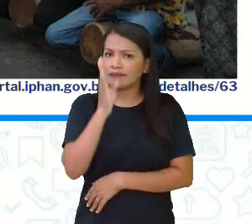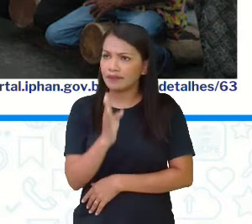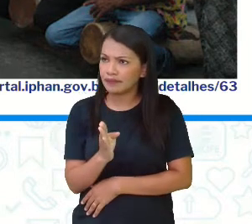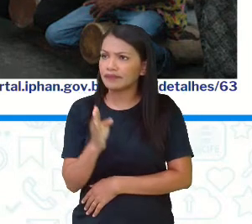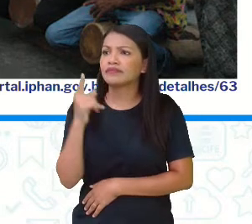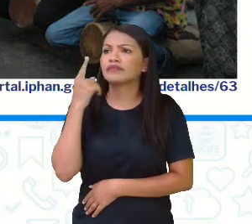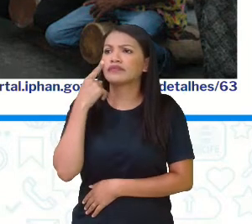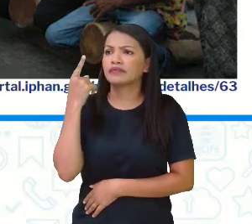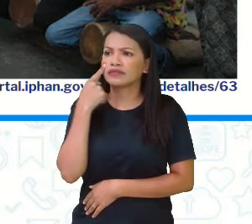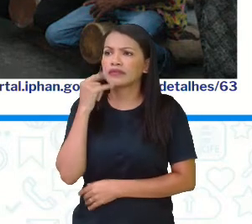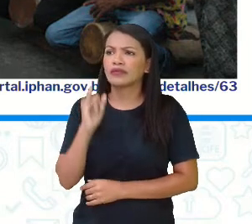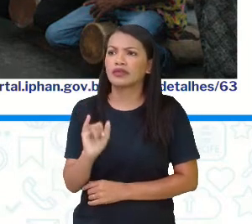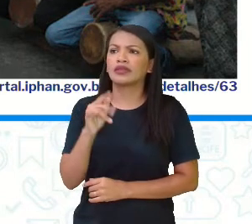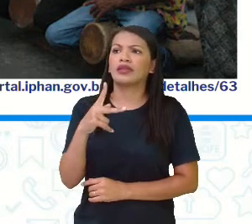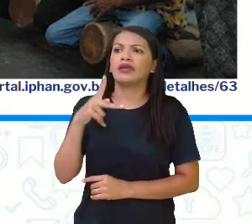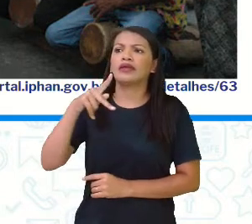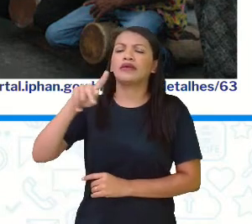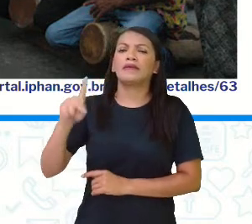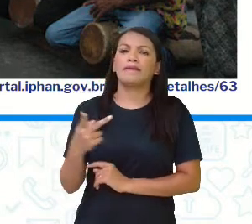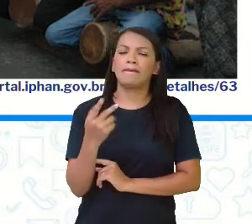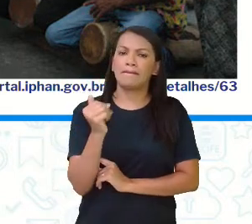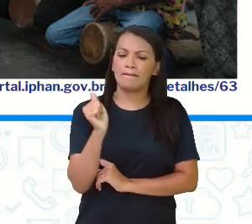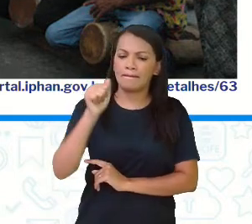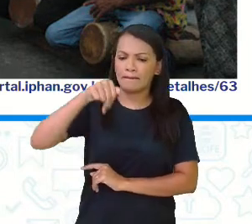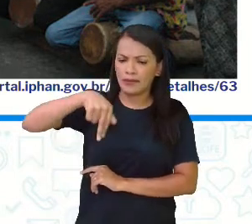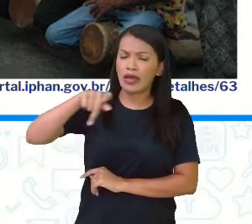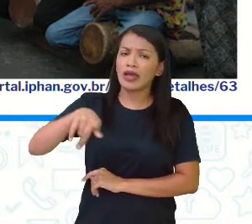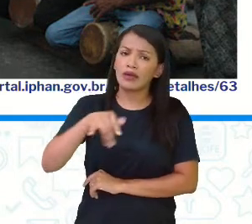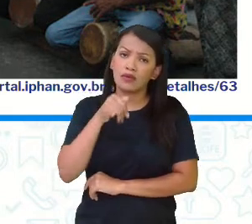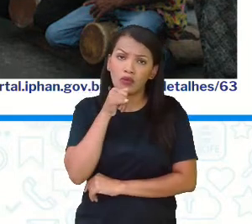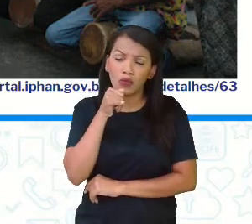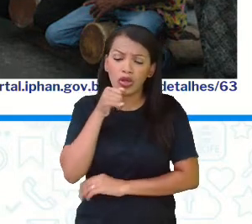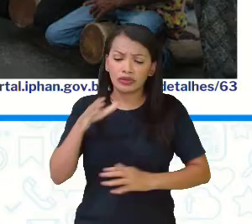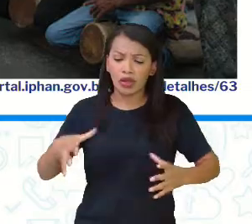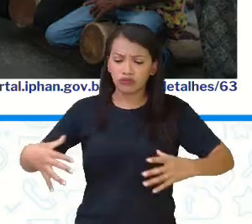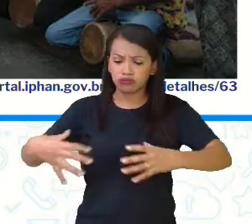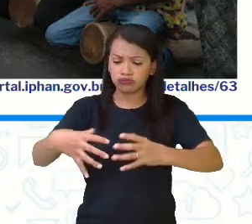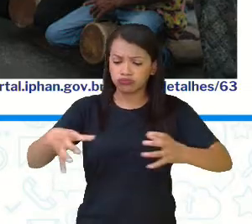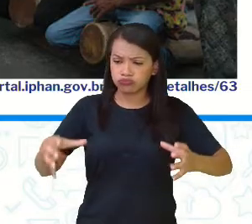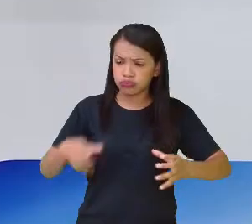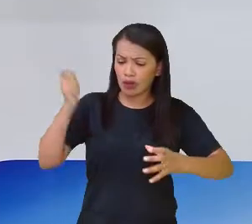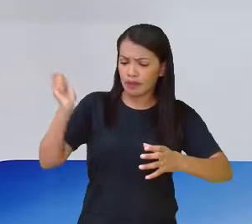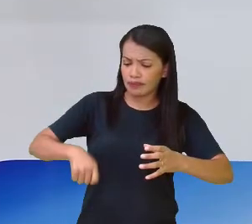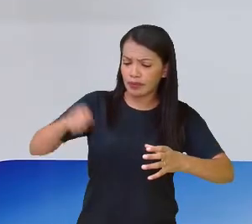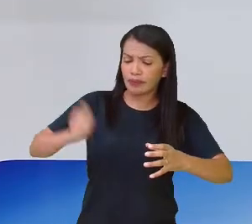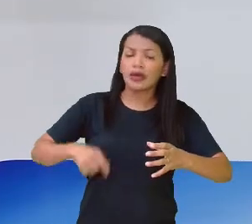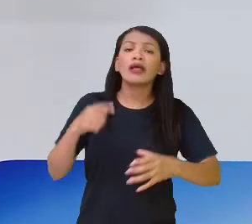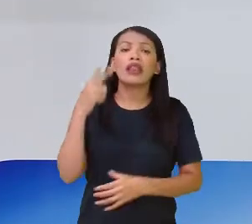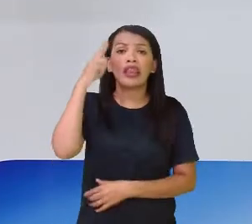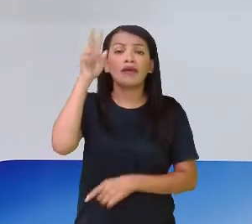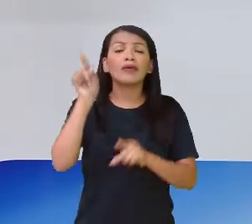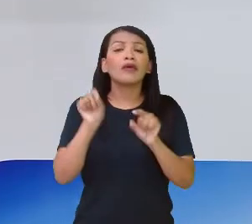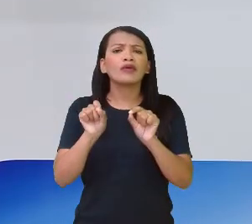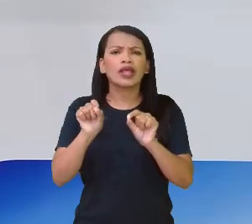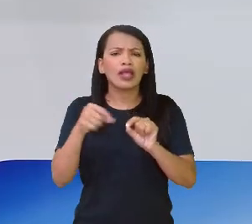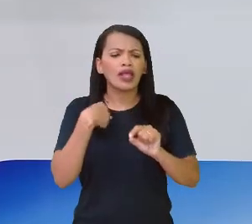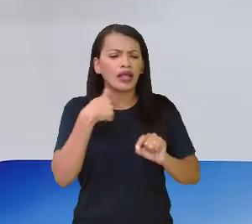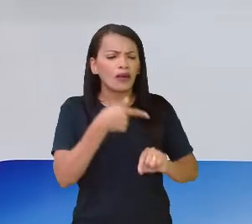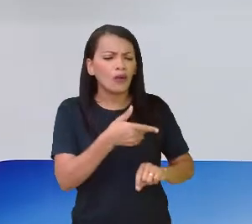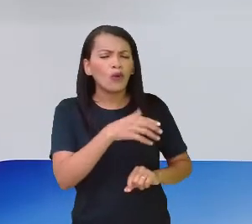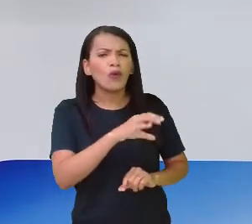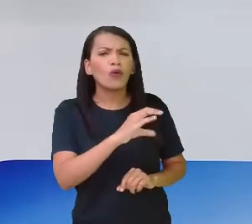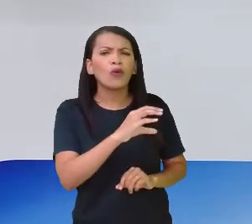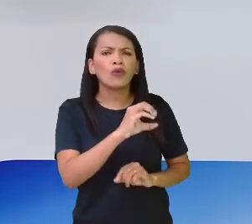Nacional, o IFAM. Então, tambor de crioula é um exemplo. Vai lembrar muito o coco de roda aqui em